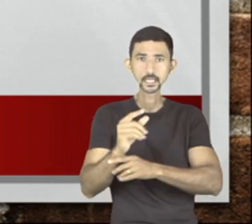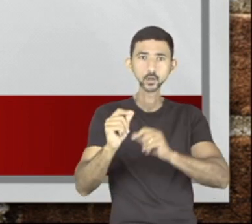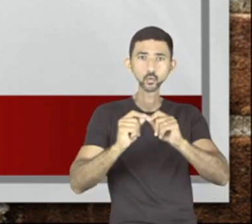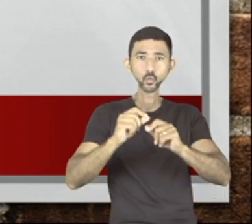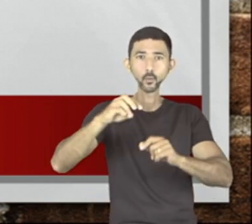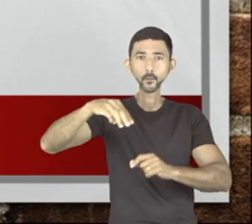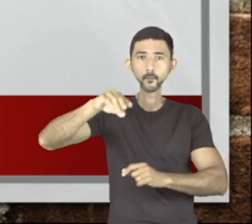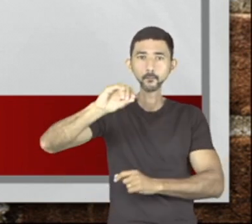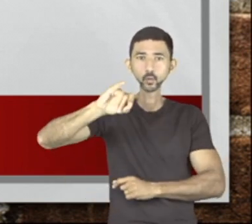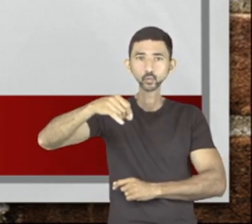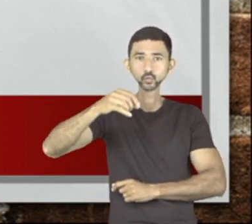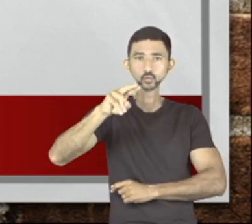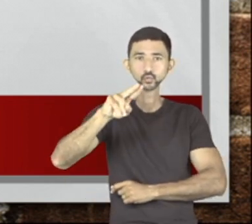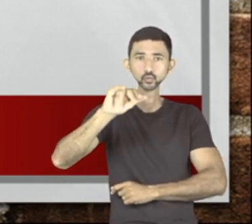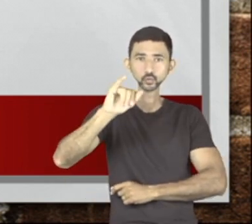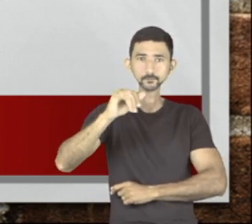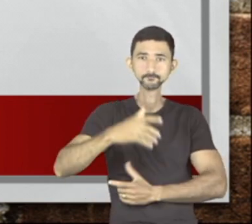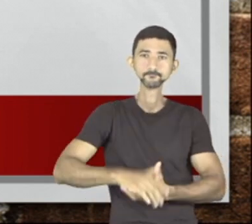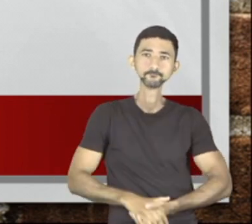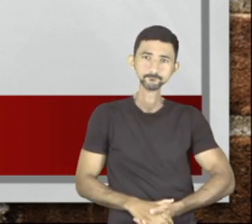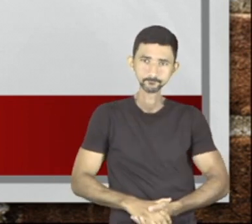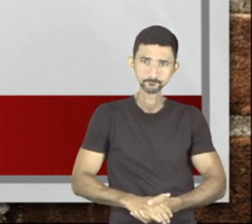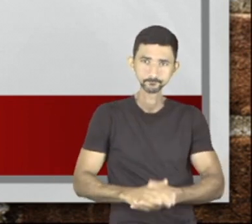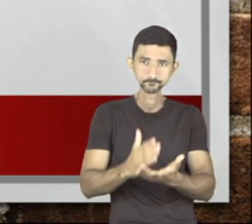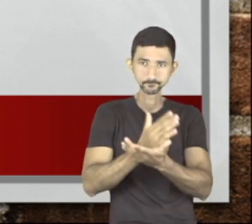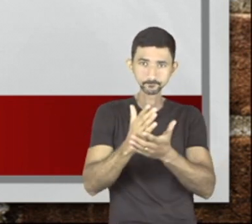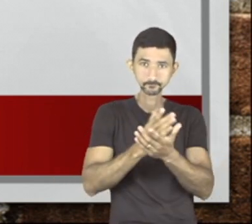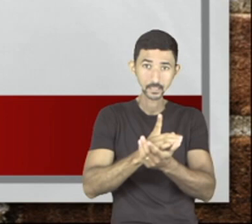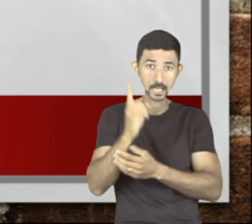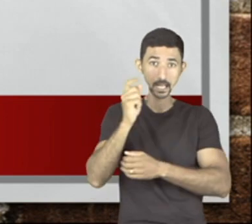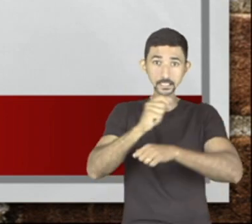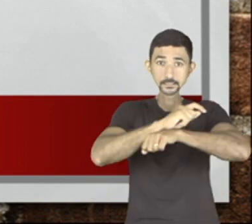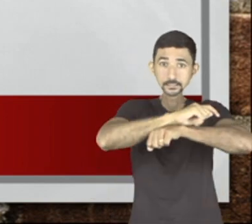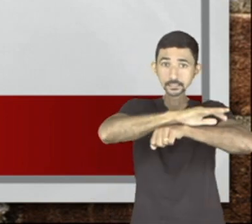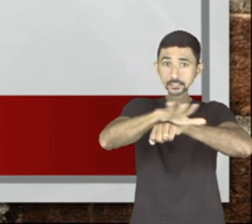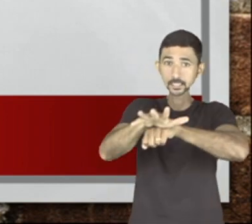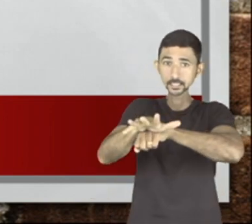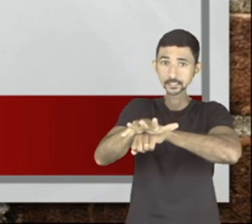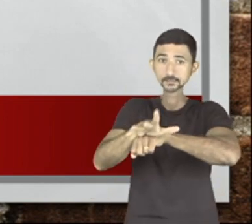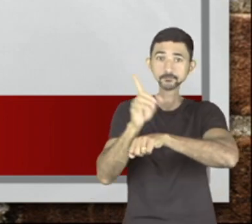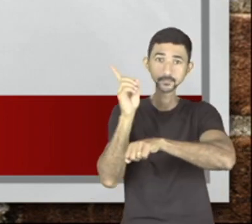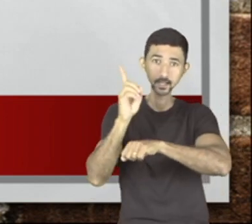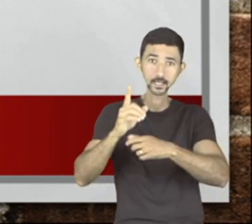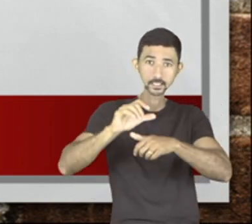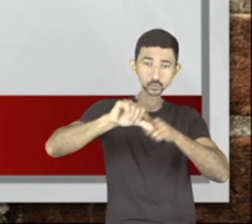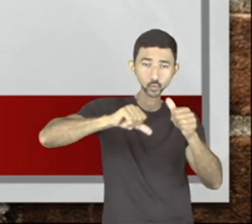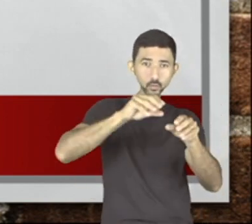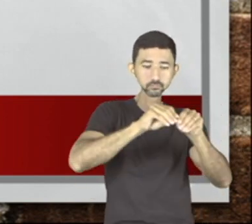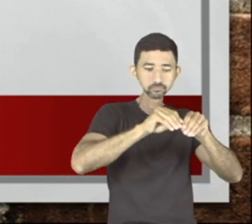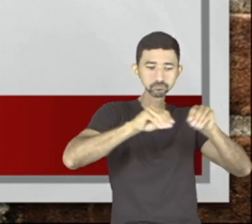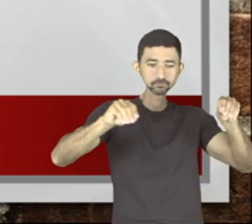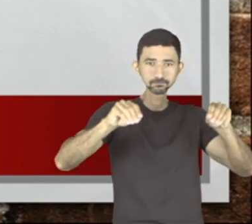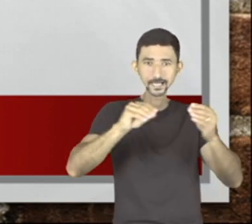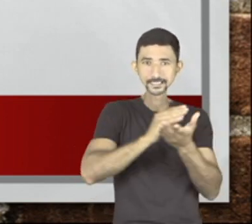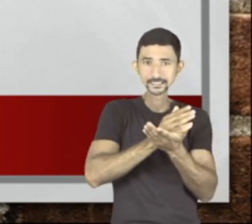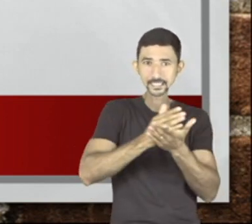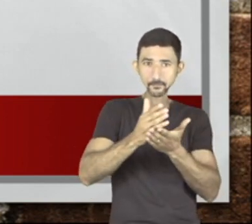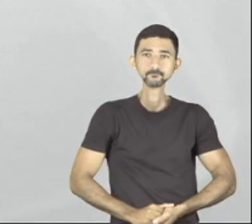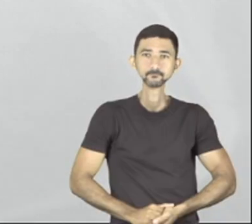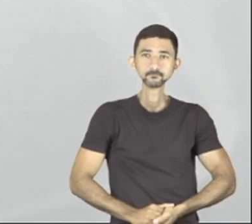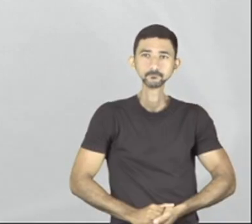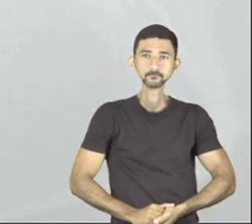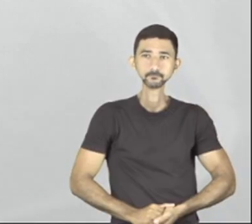município de Mojuí dos Campos, que ele foi desmembrado lá do município de Santarém, segundo dados do governo do